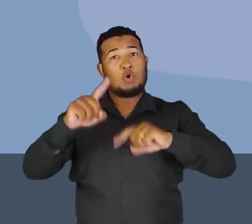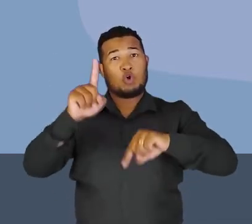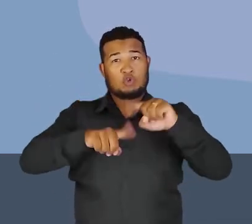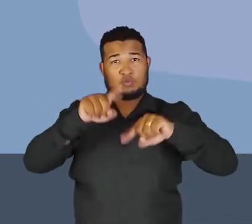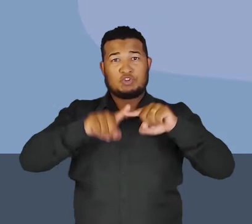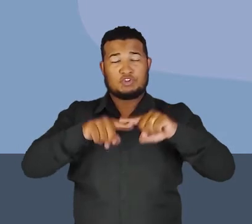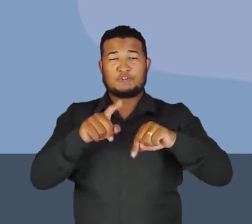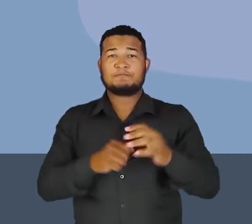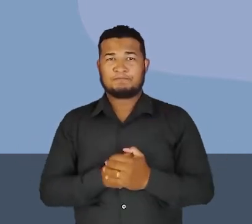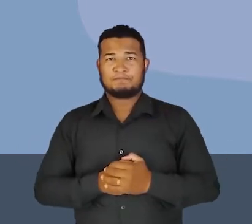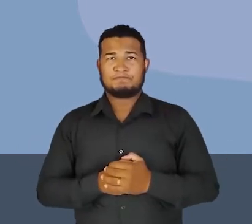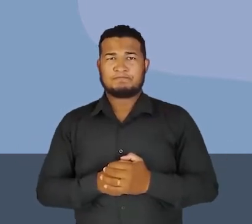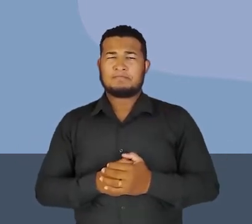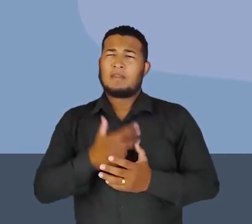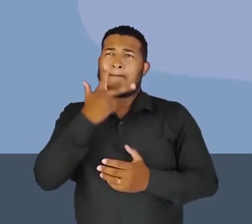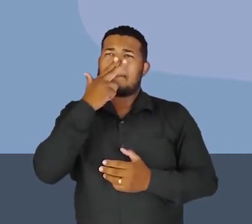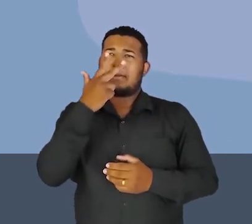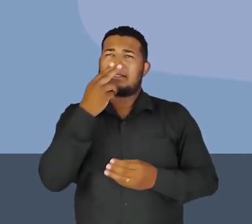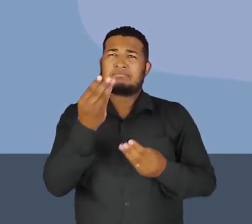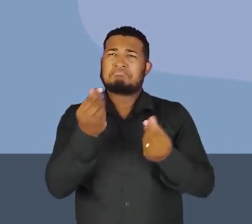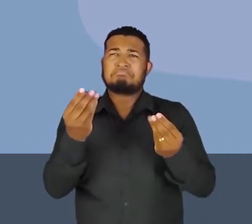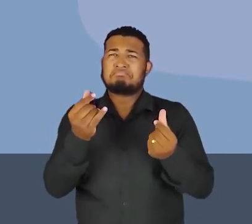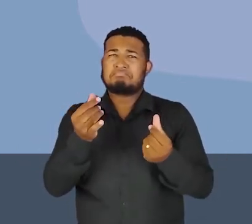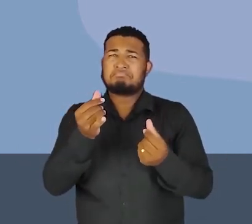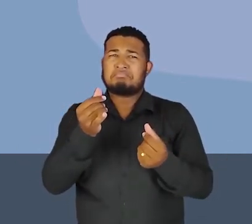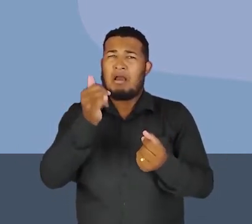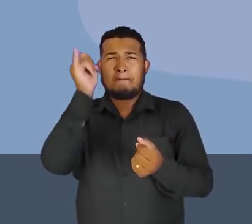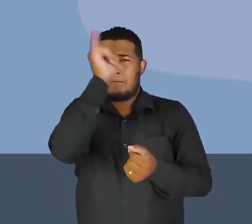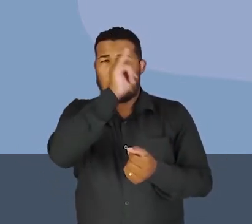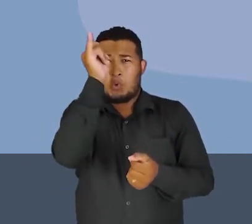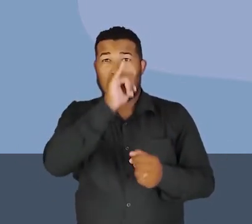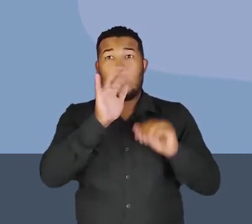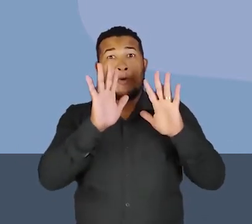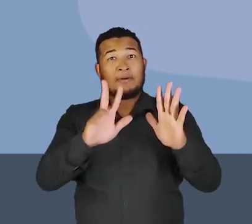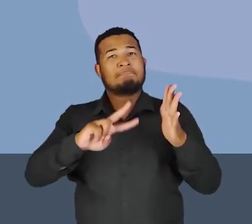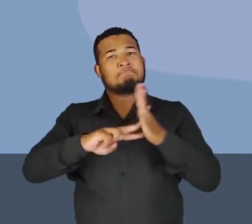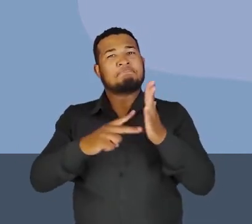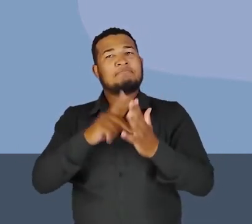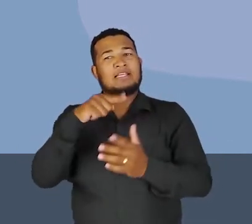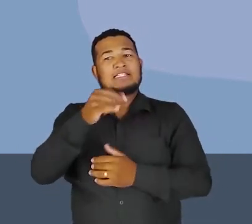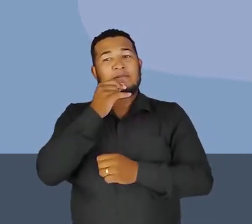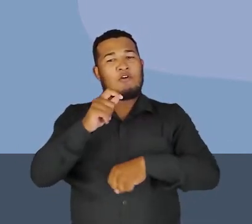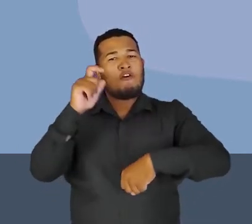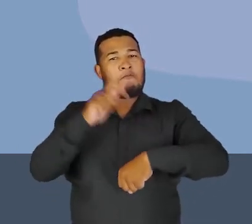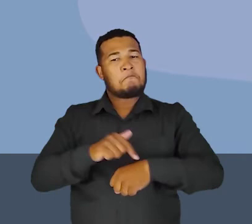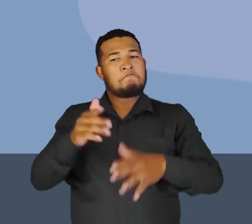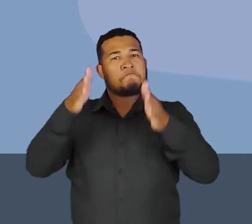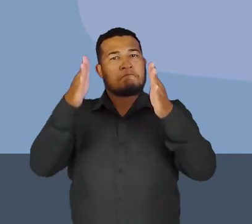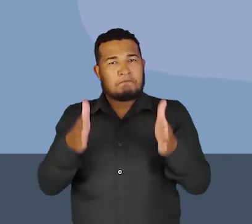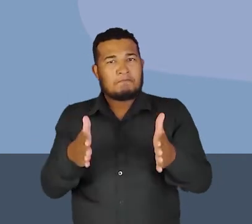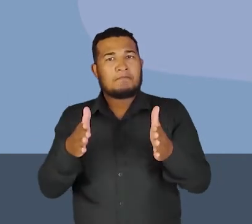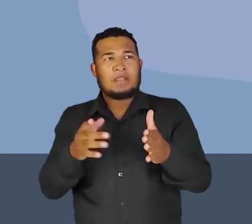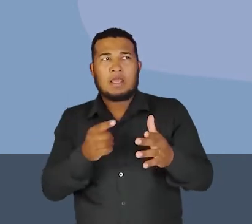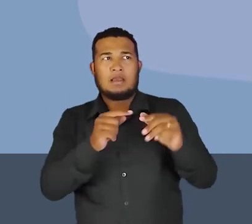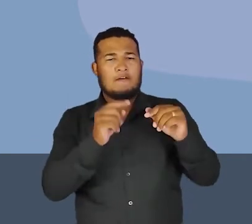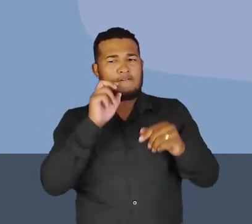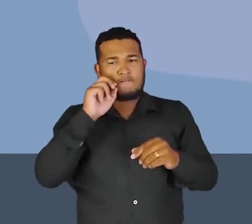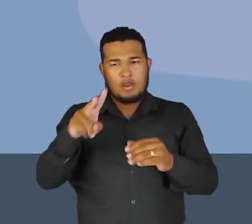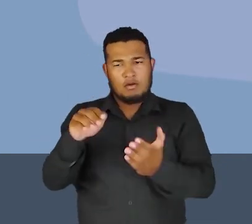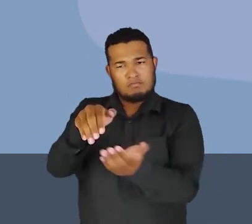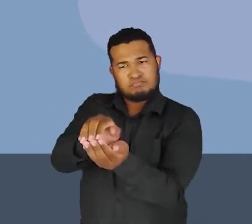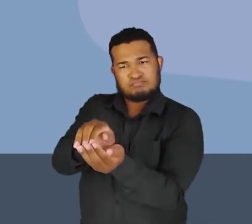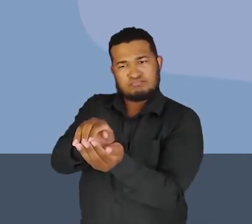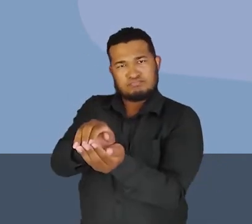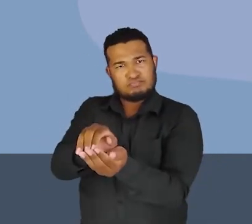objeto. Né? Parece uma coisa meio tola, mas isso é o sentido de que nesse ato, nesse momento entre um gesto e outro, entre ver essa caixinha